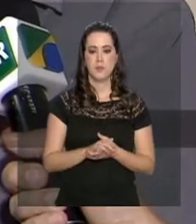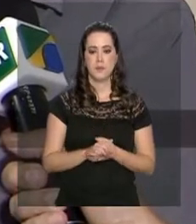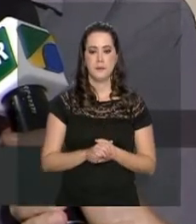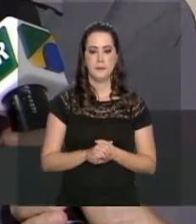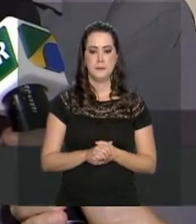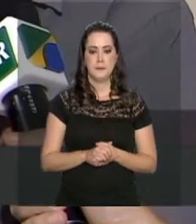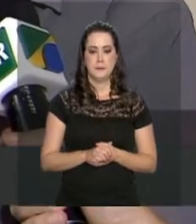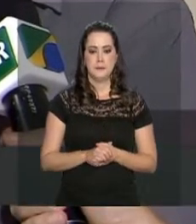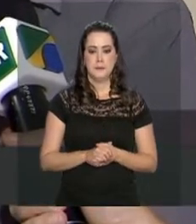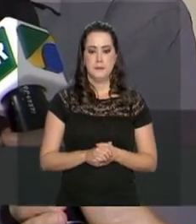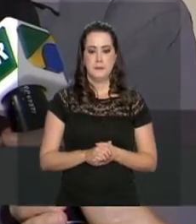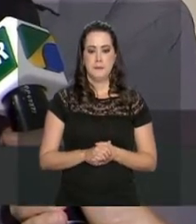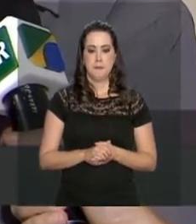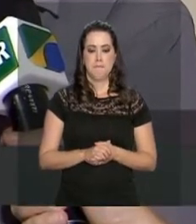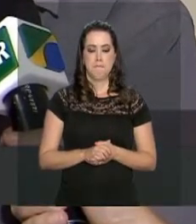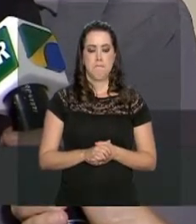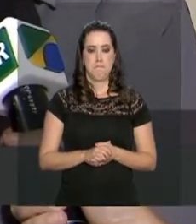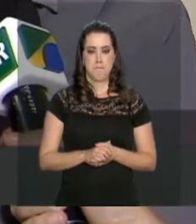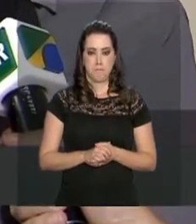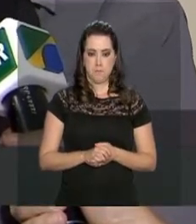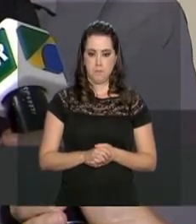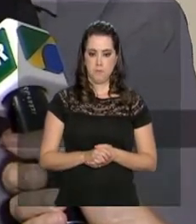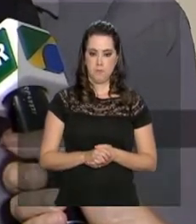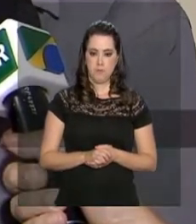a mesma comida